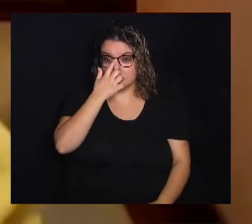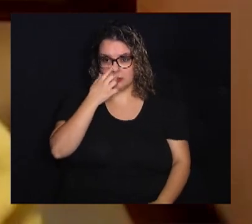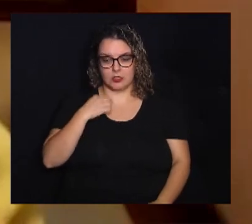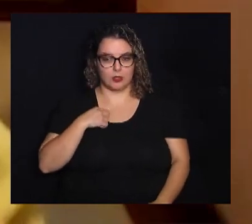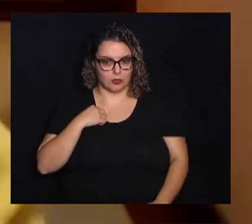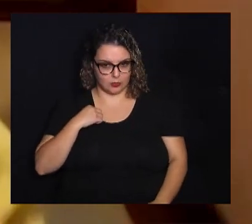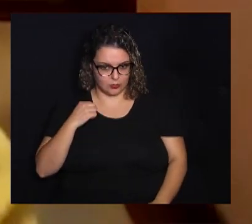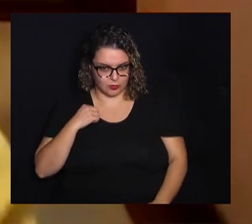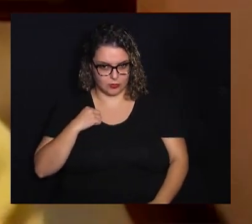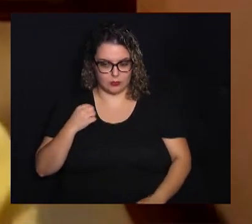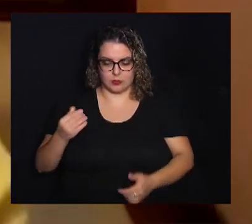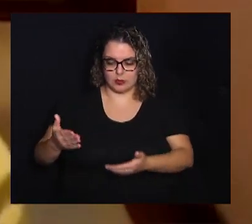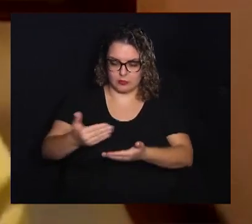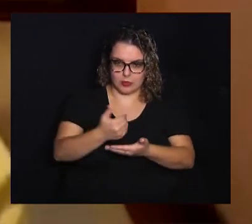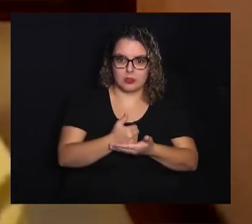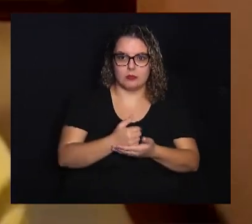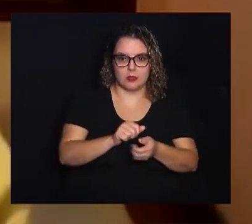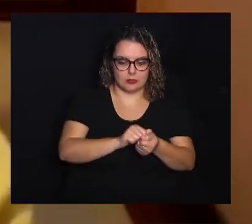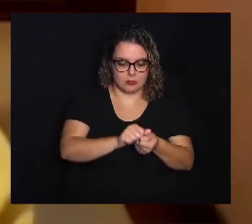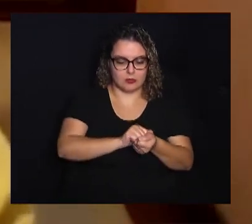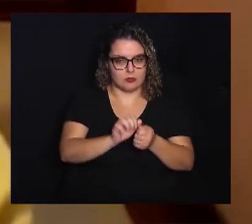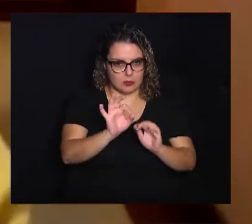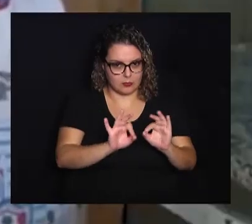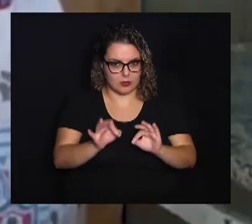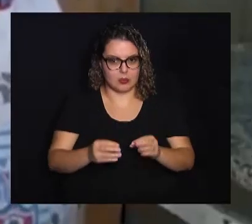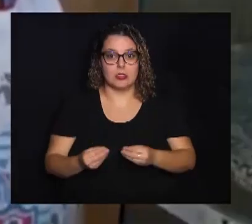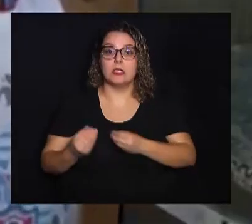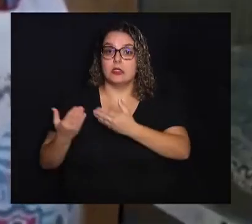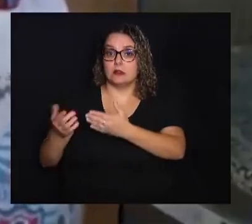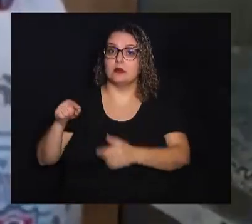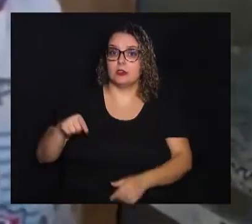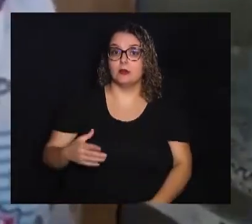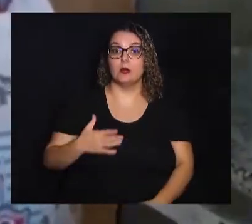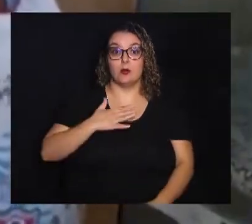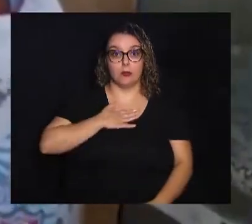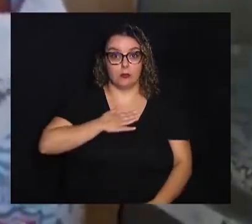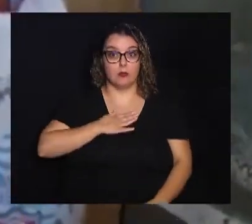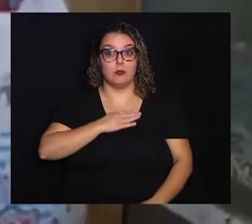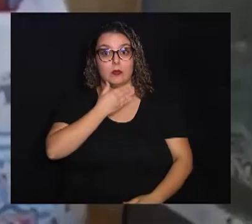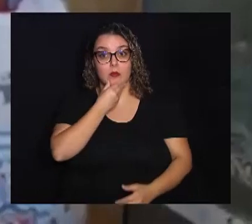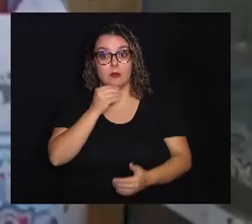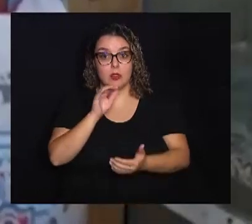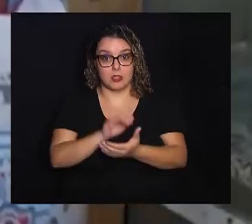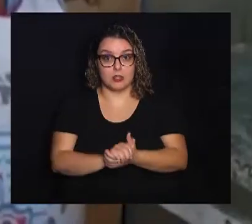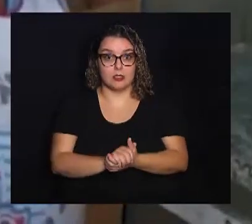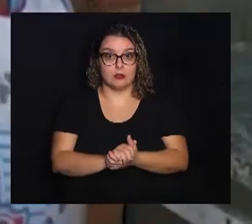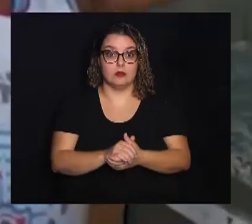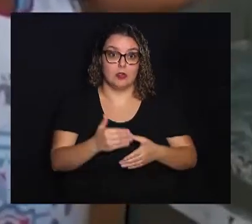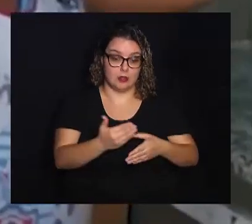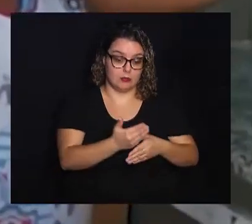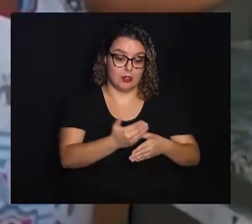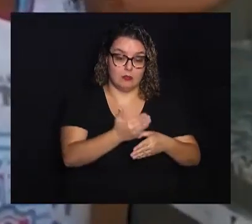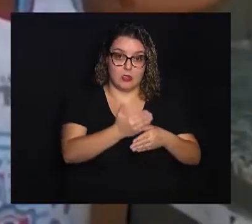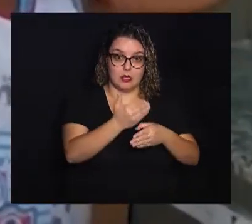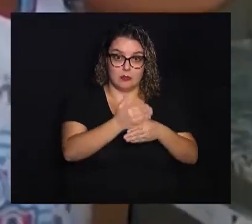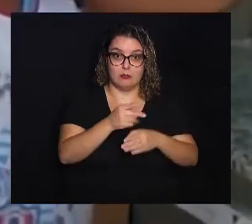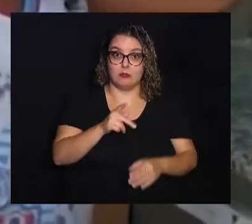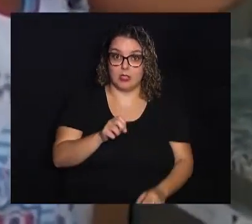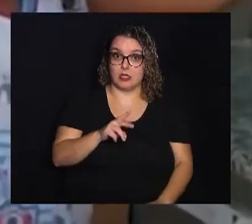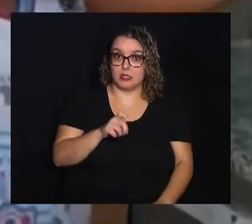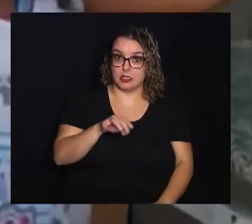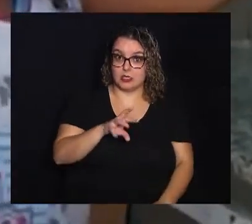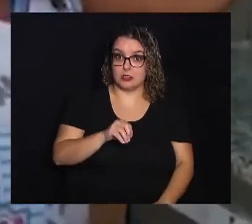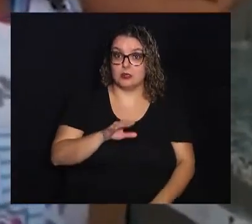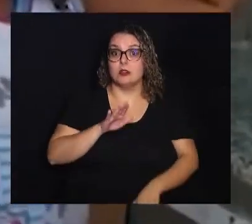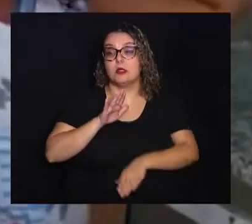que a gente arrecada, dá uma lavada, uma arrumada e leva lá. O meu marido trabalha ele é pedreiro, só que ele está agora ajudando, está